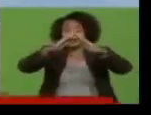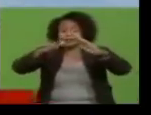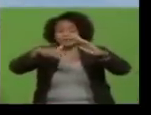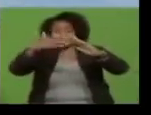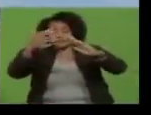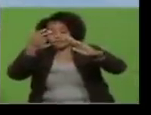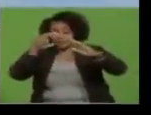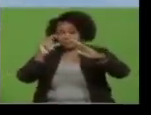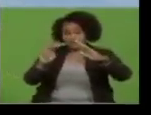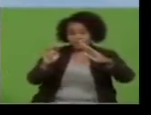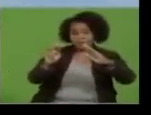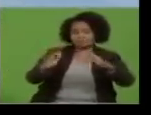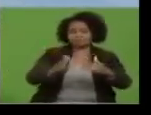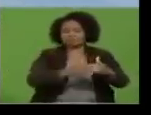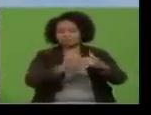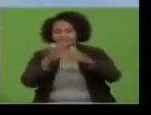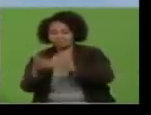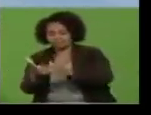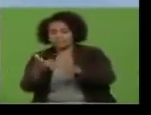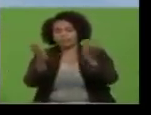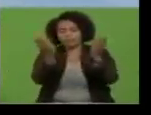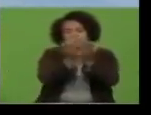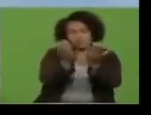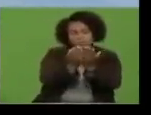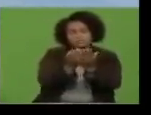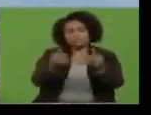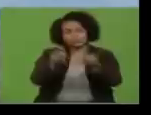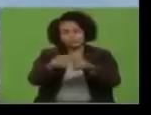teatros, casinos e ginásios.